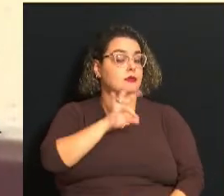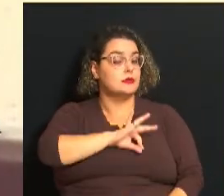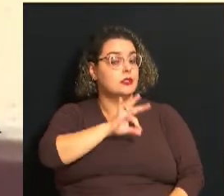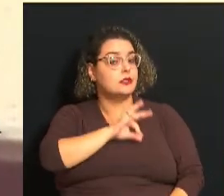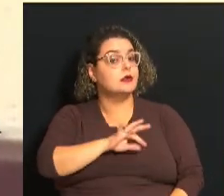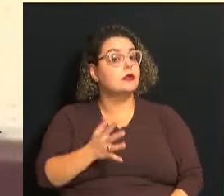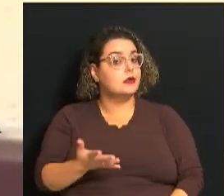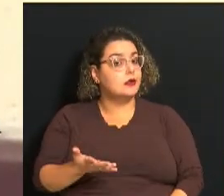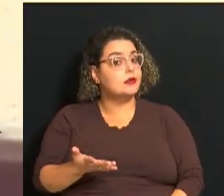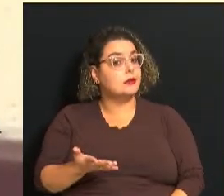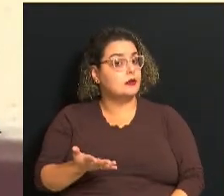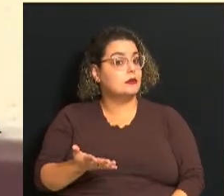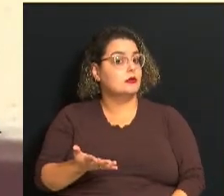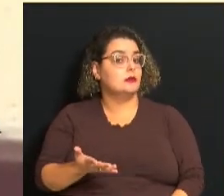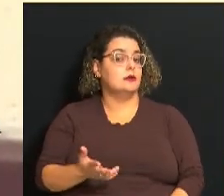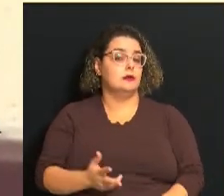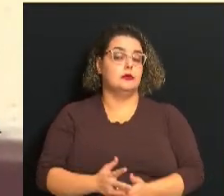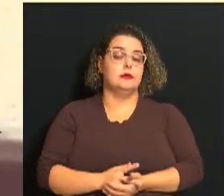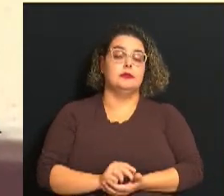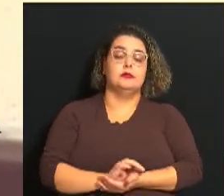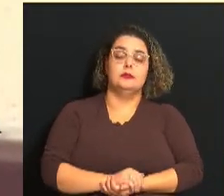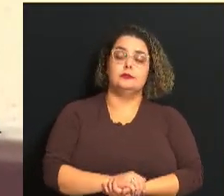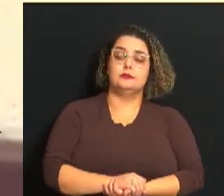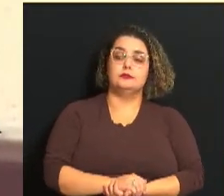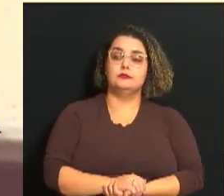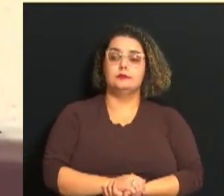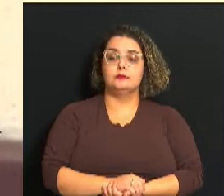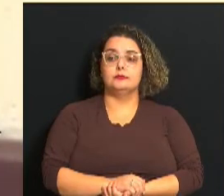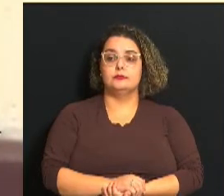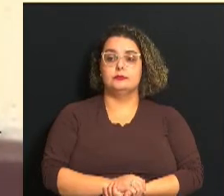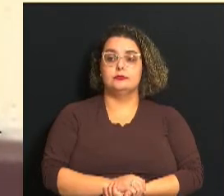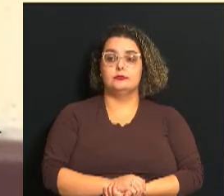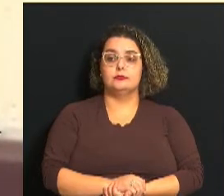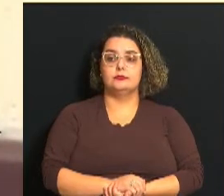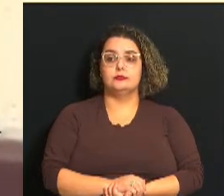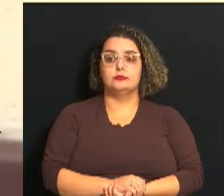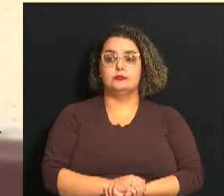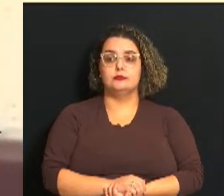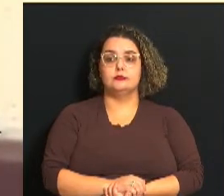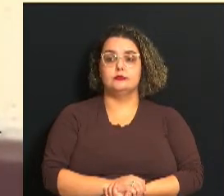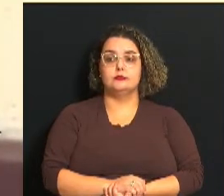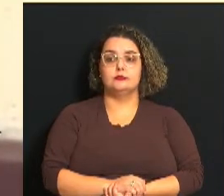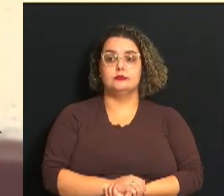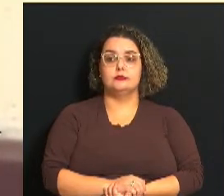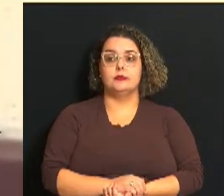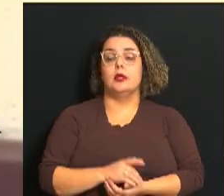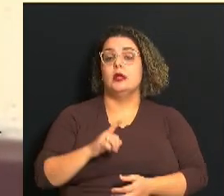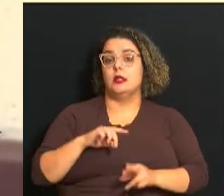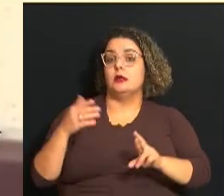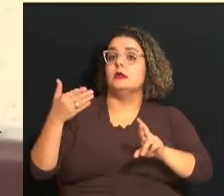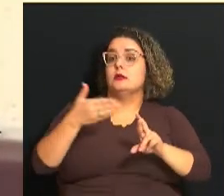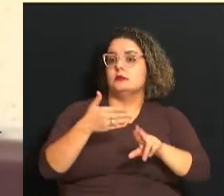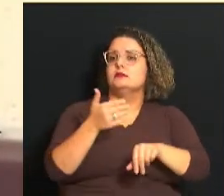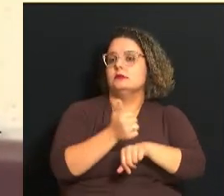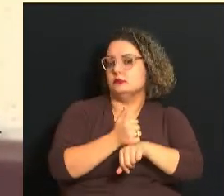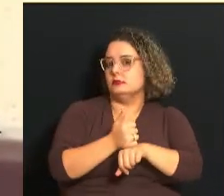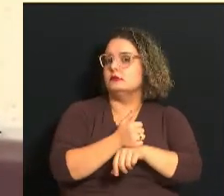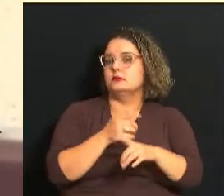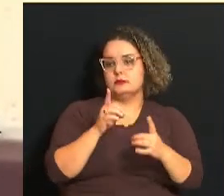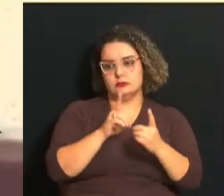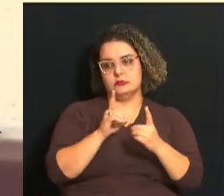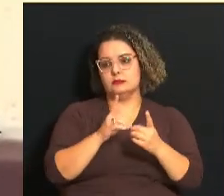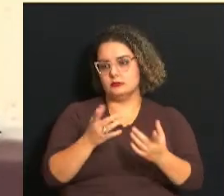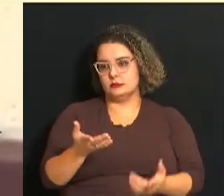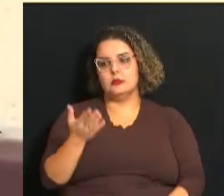esse essa esse tem essa referência de profissionais que vão atender ou